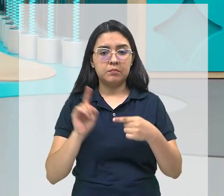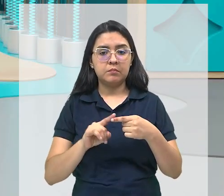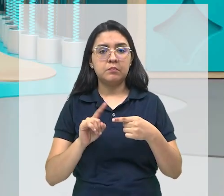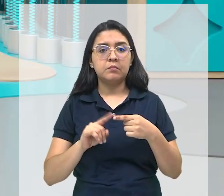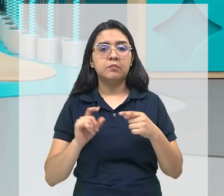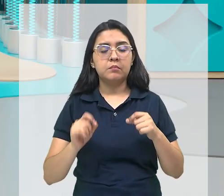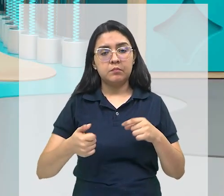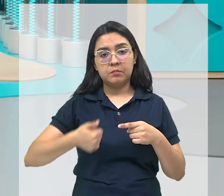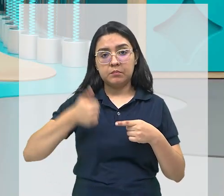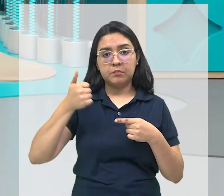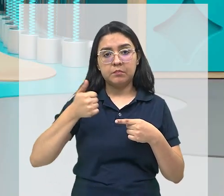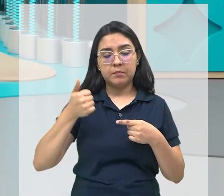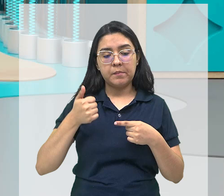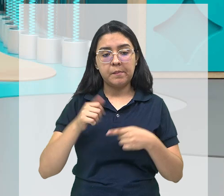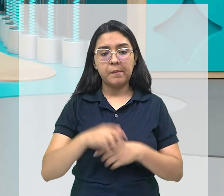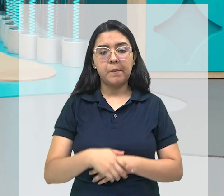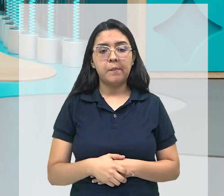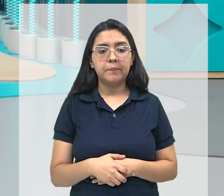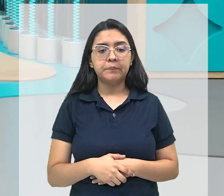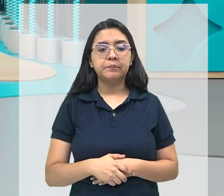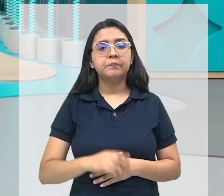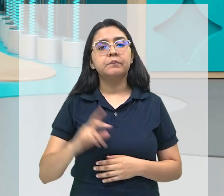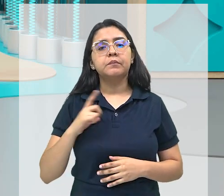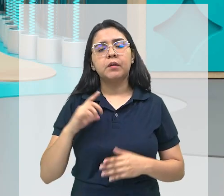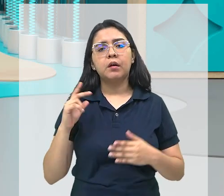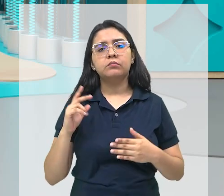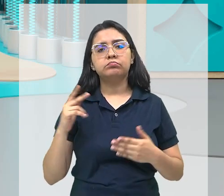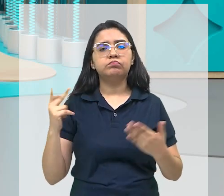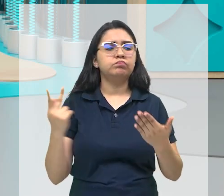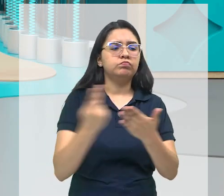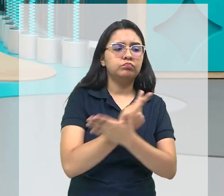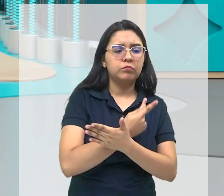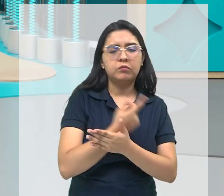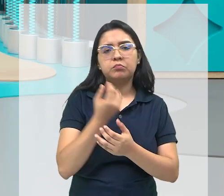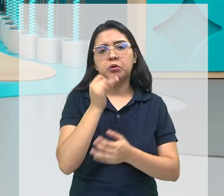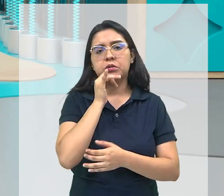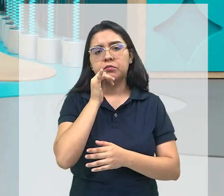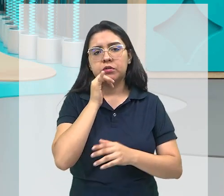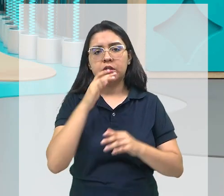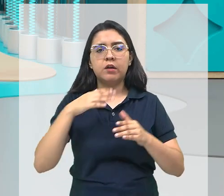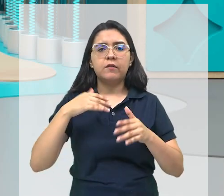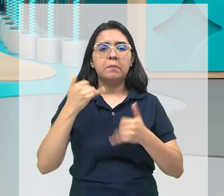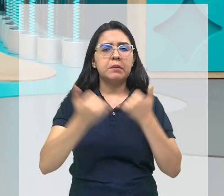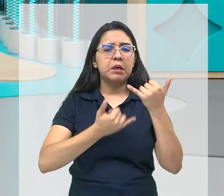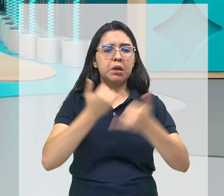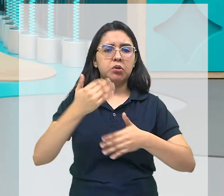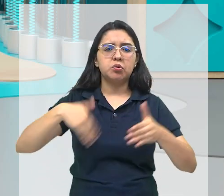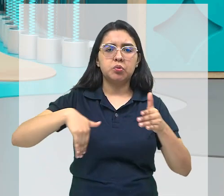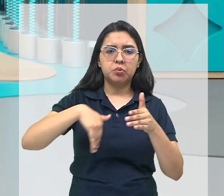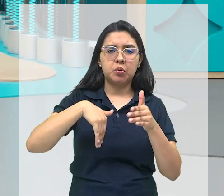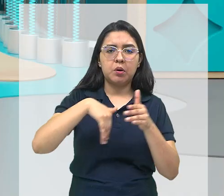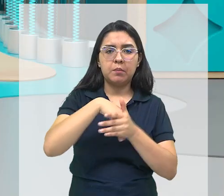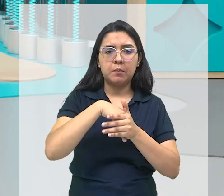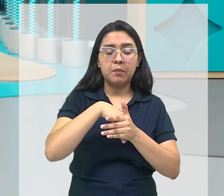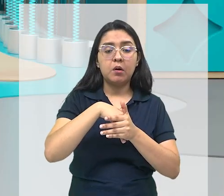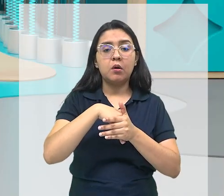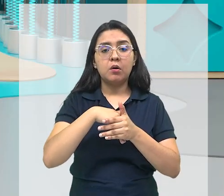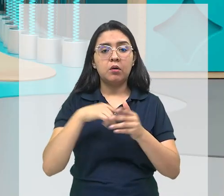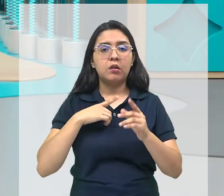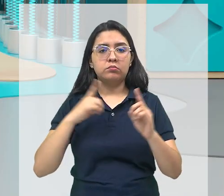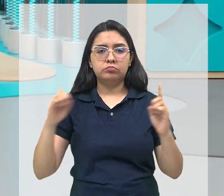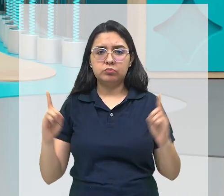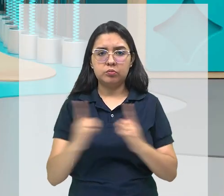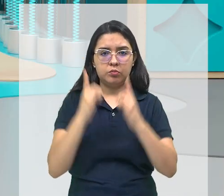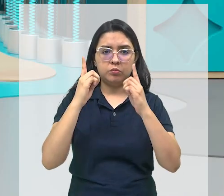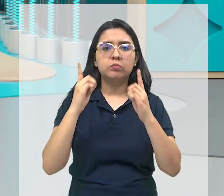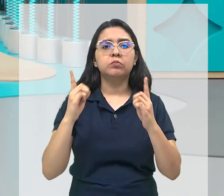vem primeiro. Então aconteceu algum acidente, vocês estavam jogando bola, de repente bateu ali, se